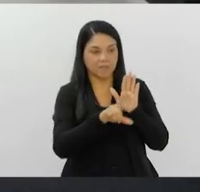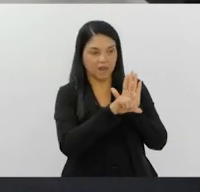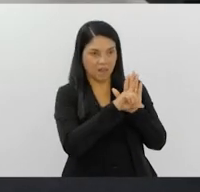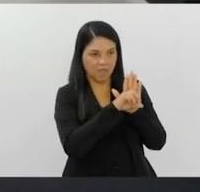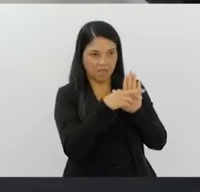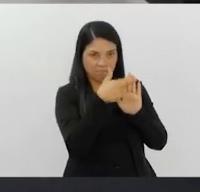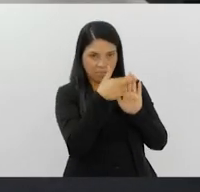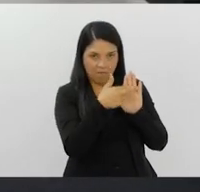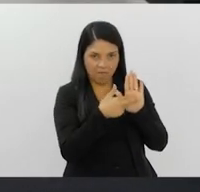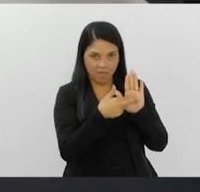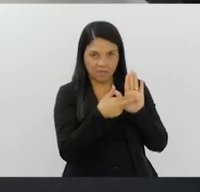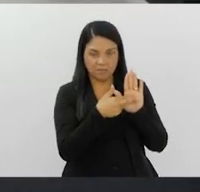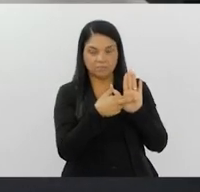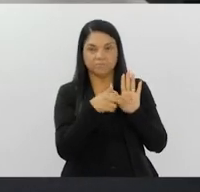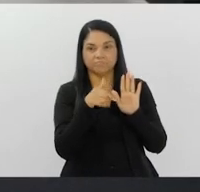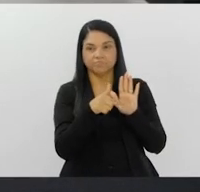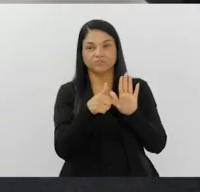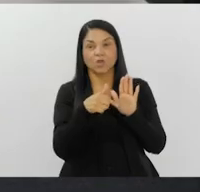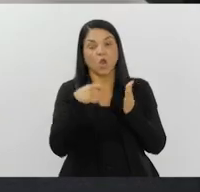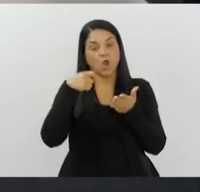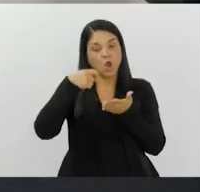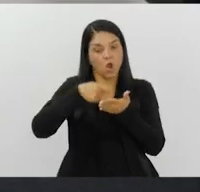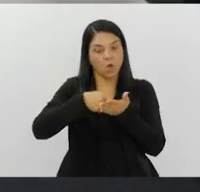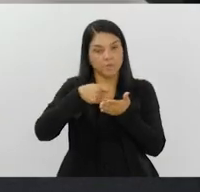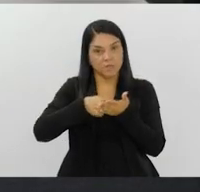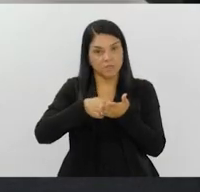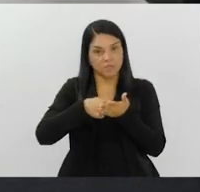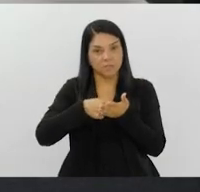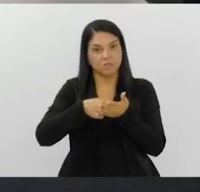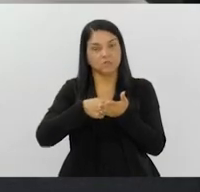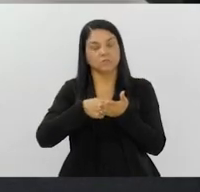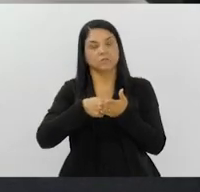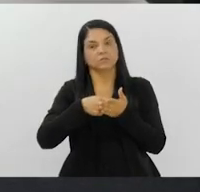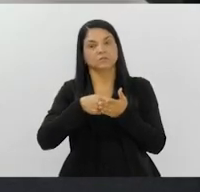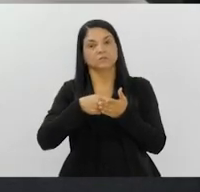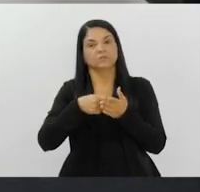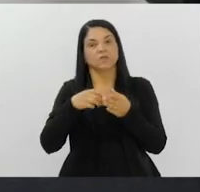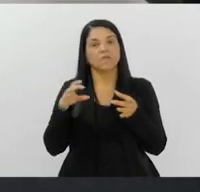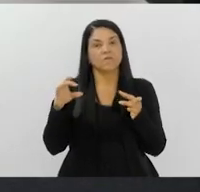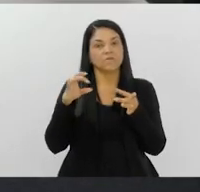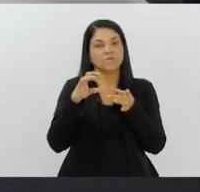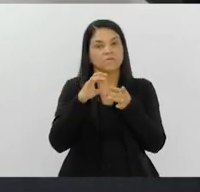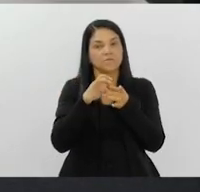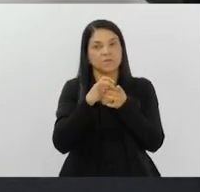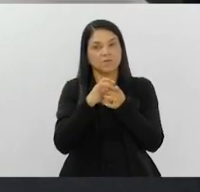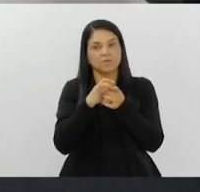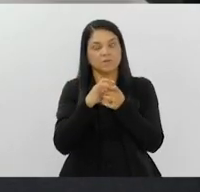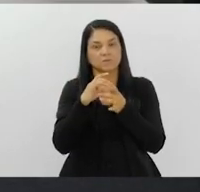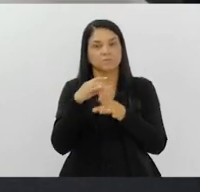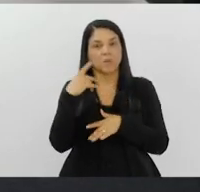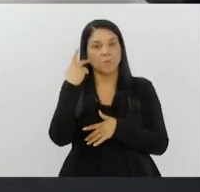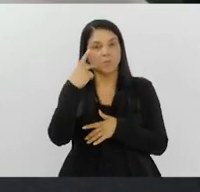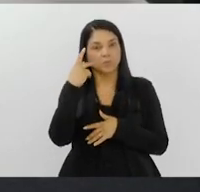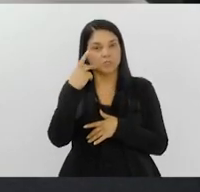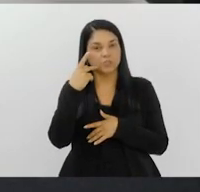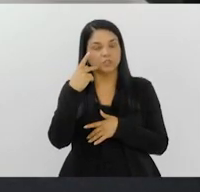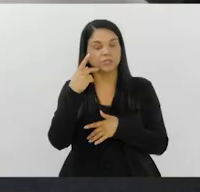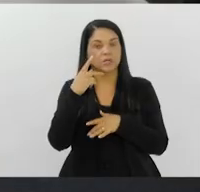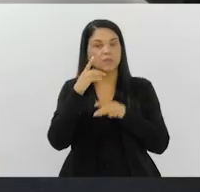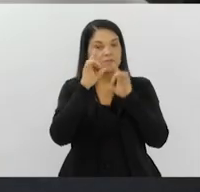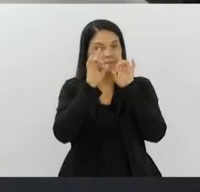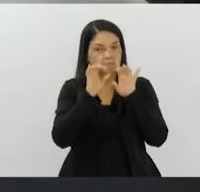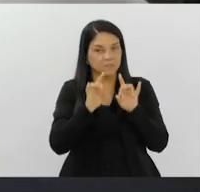inici poderia pensar obrigação legal Às vezes não sei se tiver vincular a uma política específica de combate à